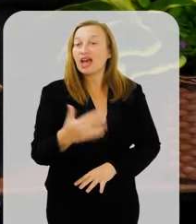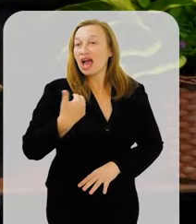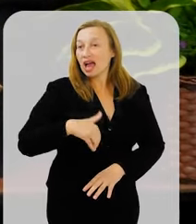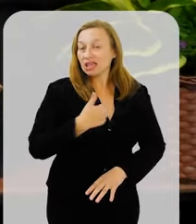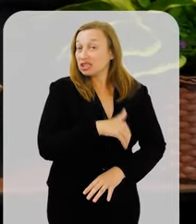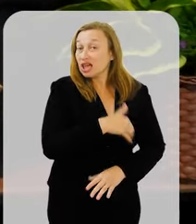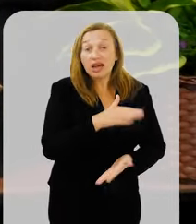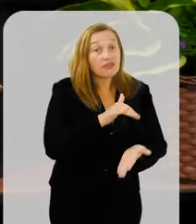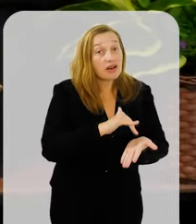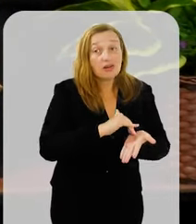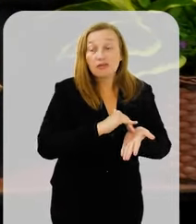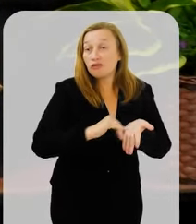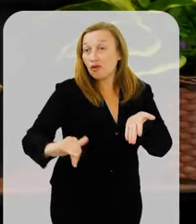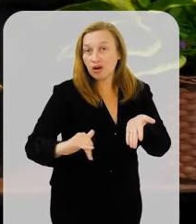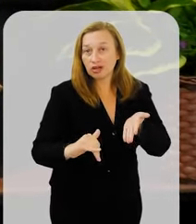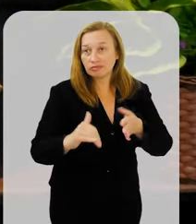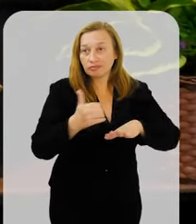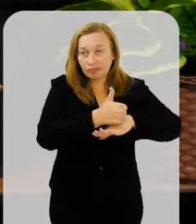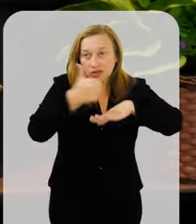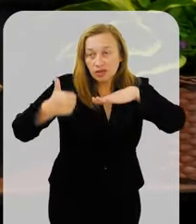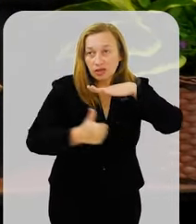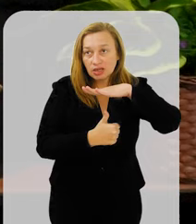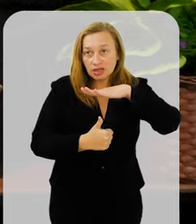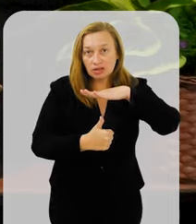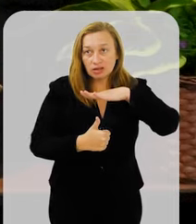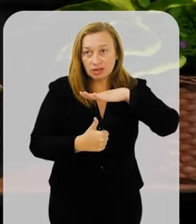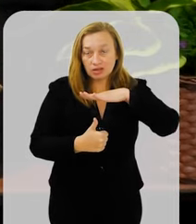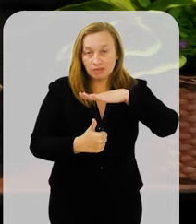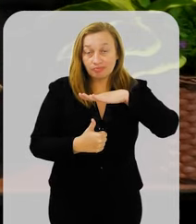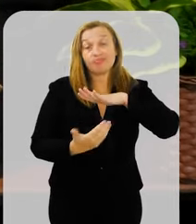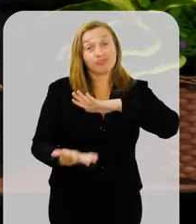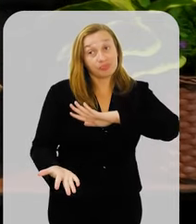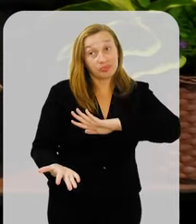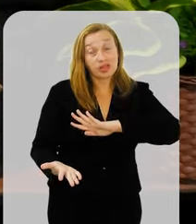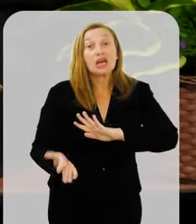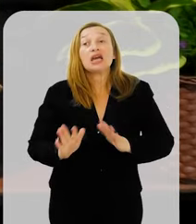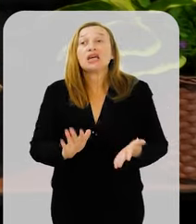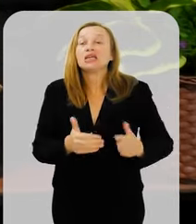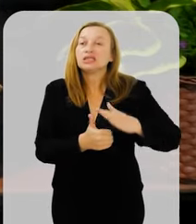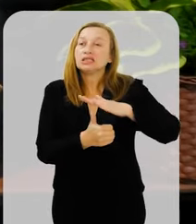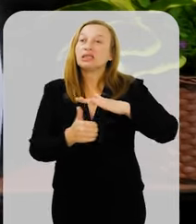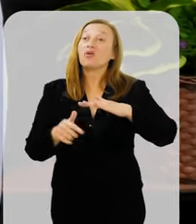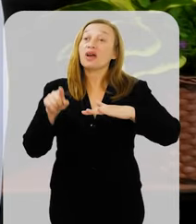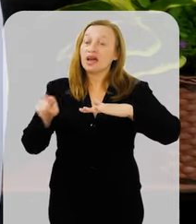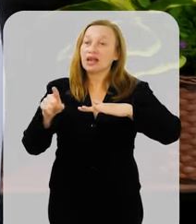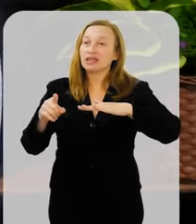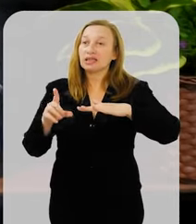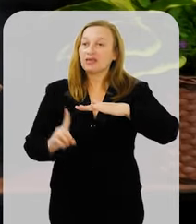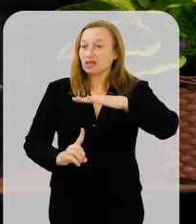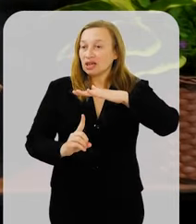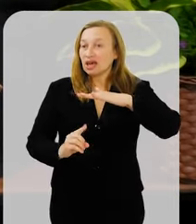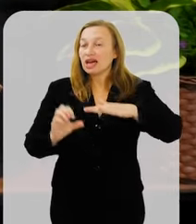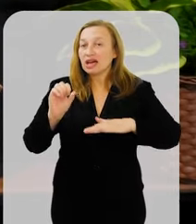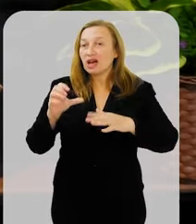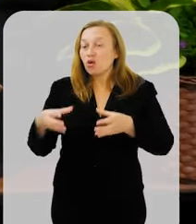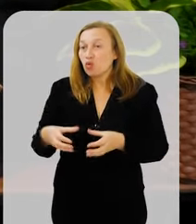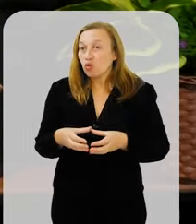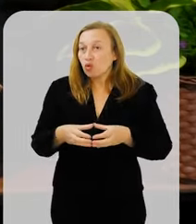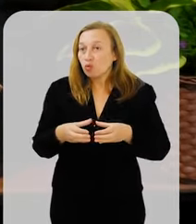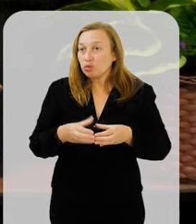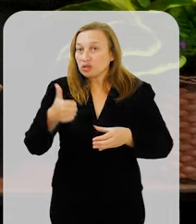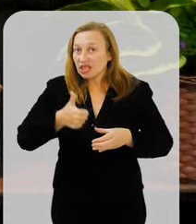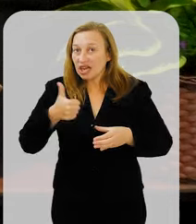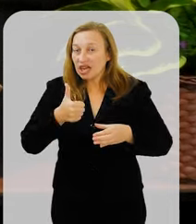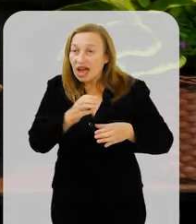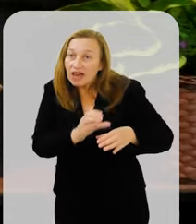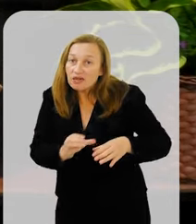da finalíssima do Campeonato Mineiro do ano passado e foi bicampeão do Mineiro do interior. Aí ele subiu da Série D, a quarta divisão, para C, está